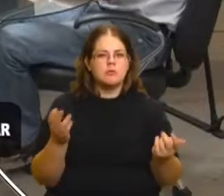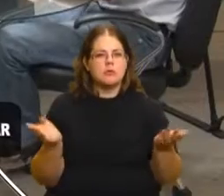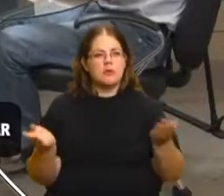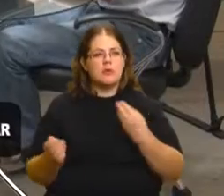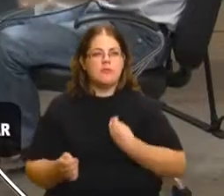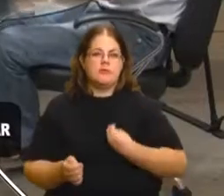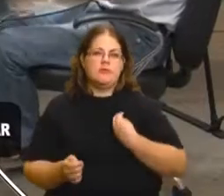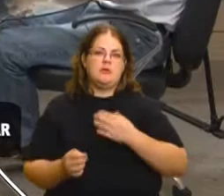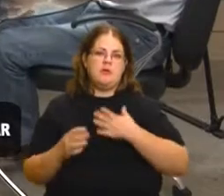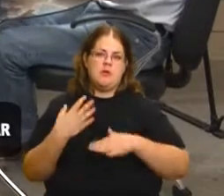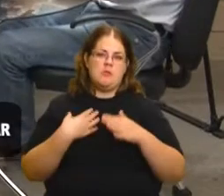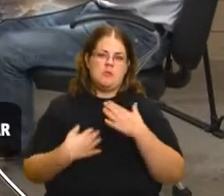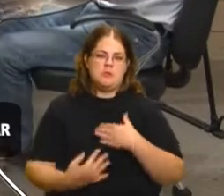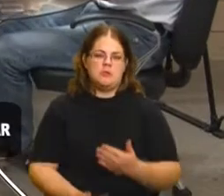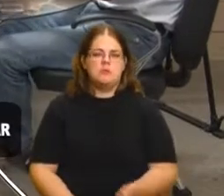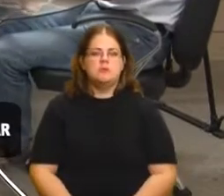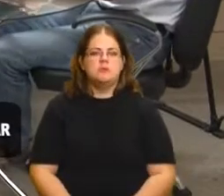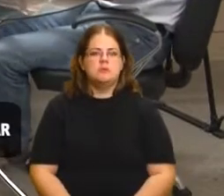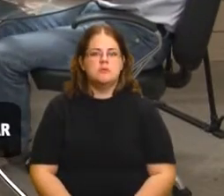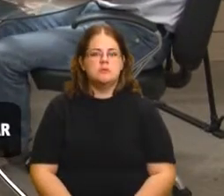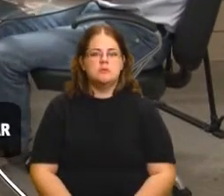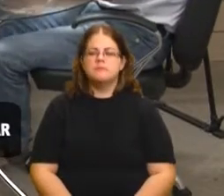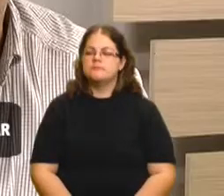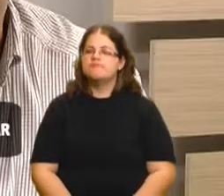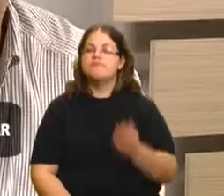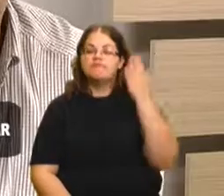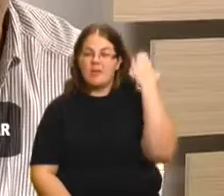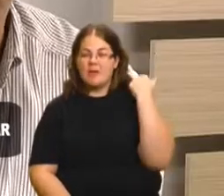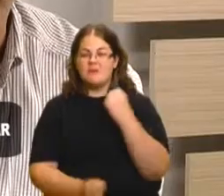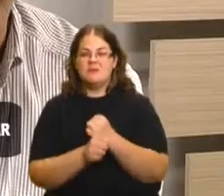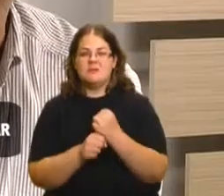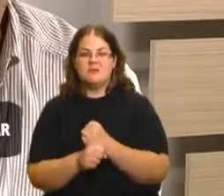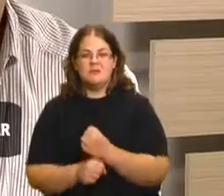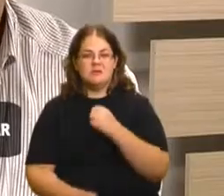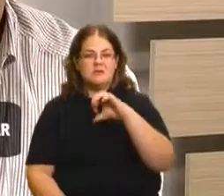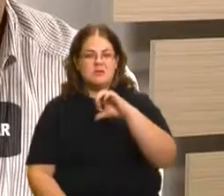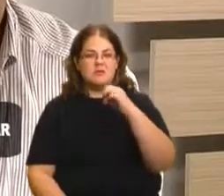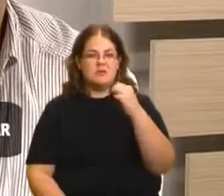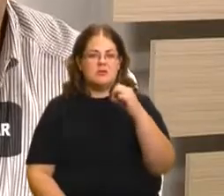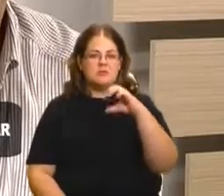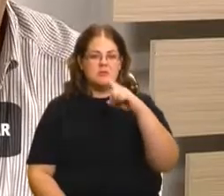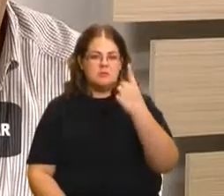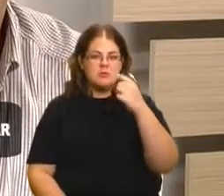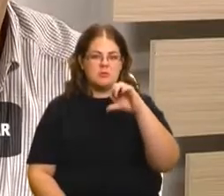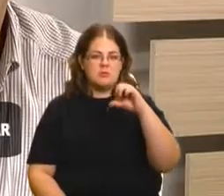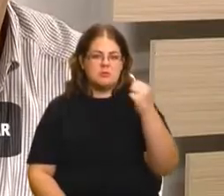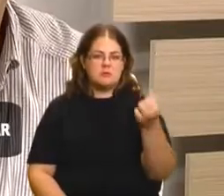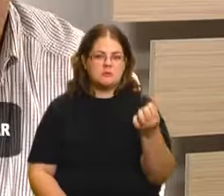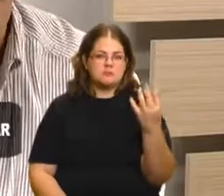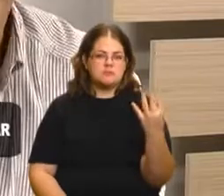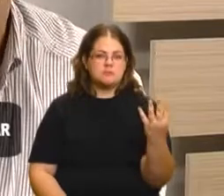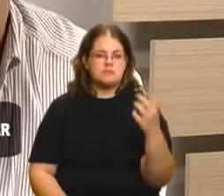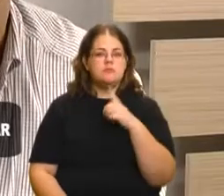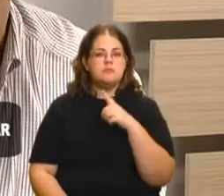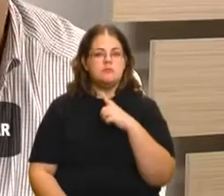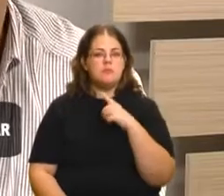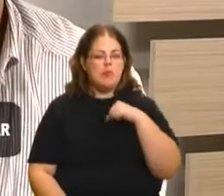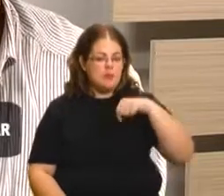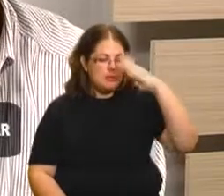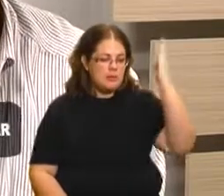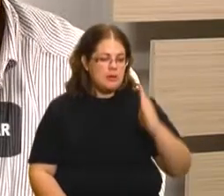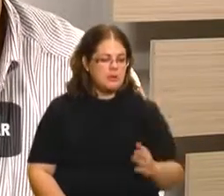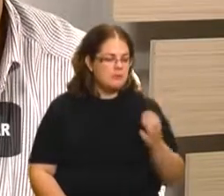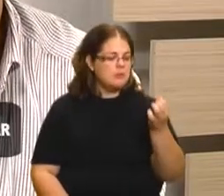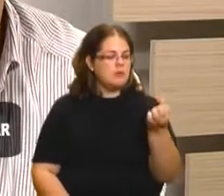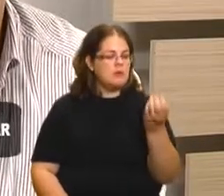a vida era mais tranquila. Naquela época, em 64, o Brasil tinha 60 milhões de habitantes e mais da metade morava